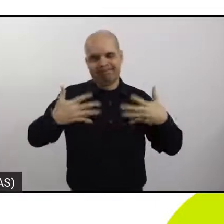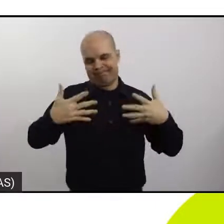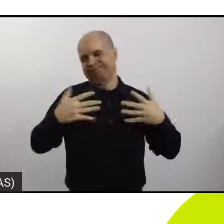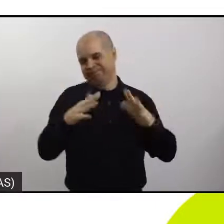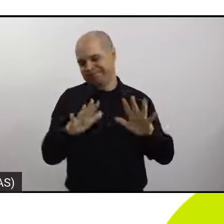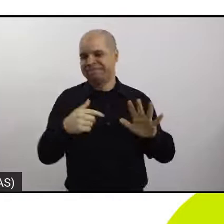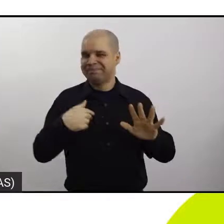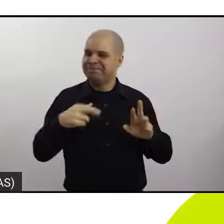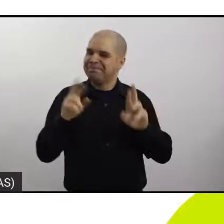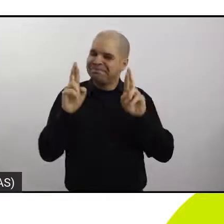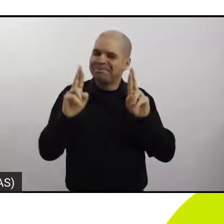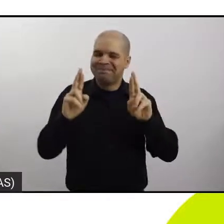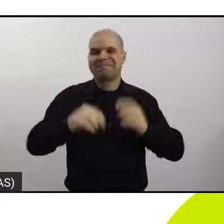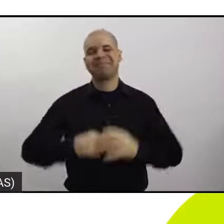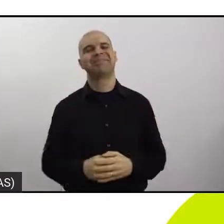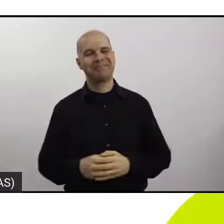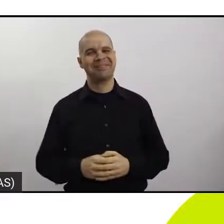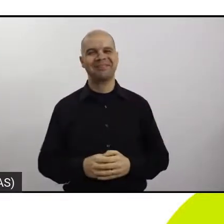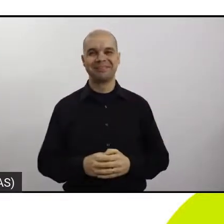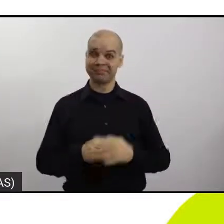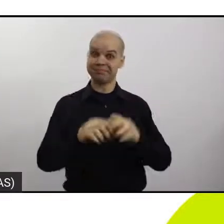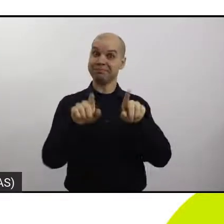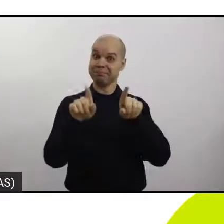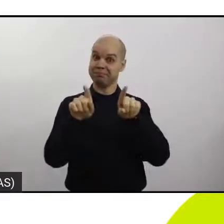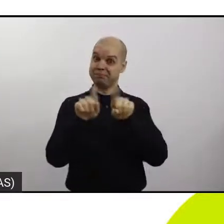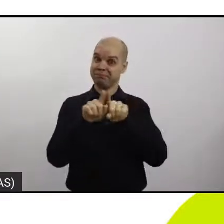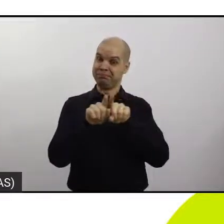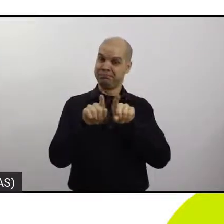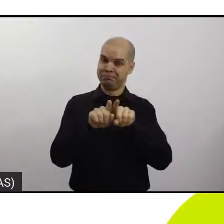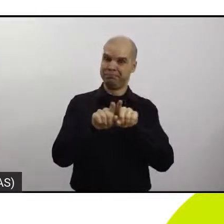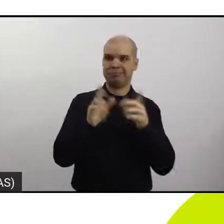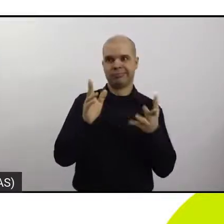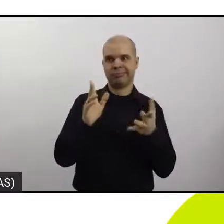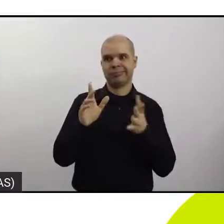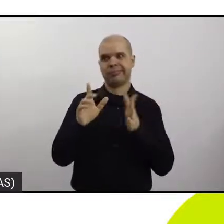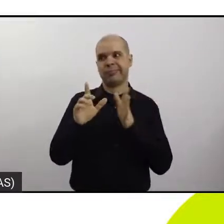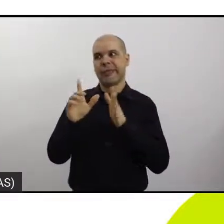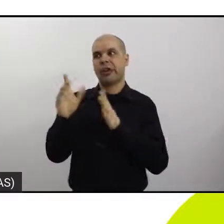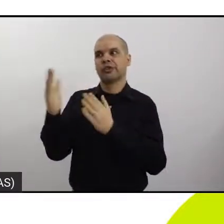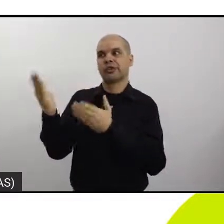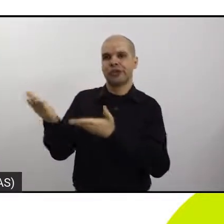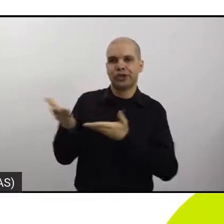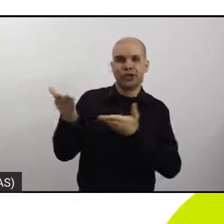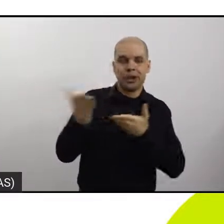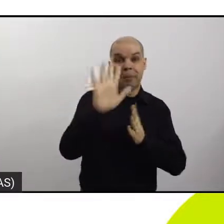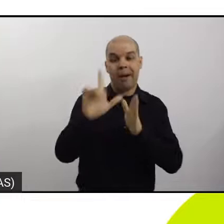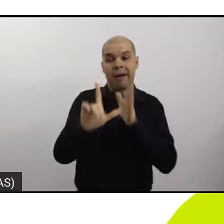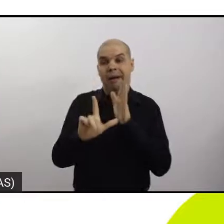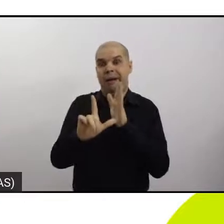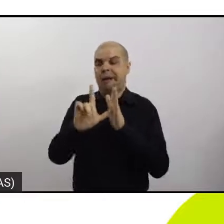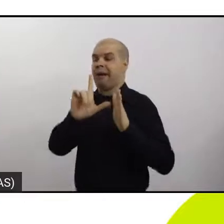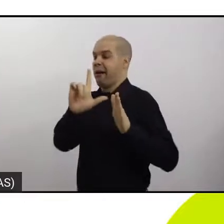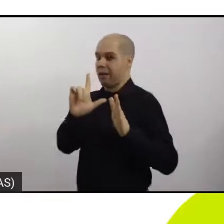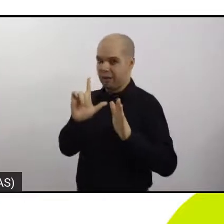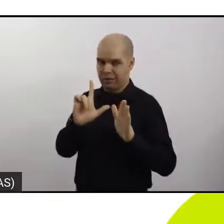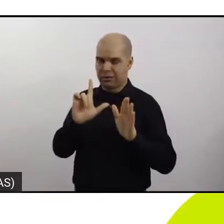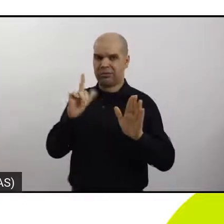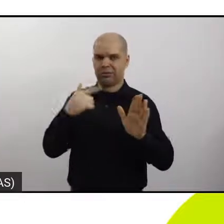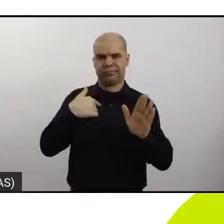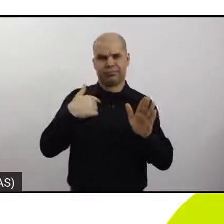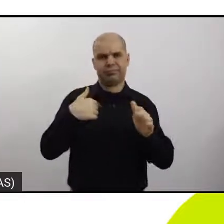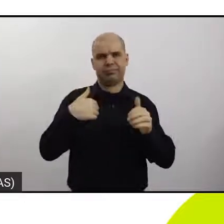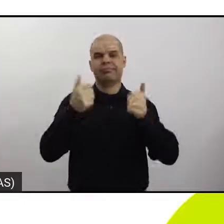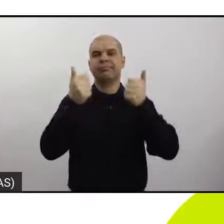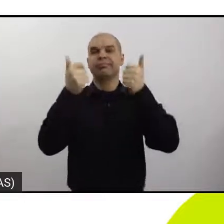também antes de começar a falar sobre videoarte com a Sandra Kogut e com a Márcia Beatriz é